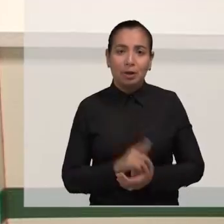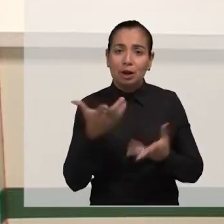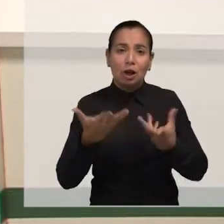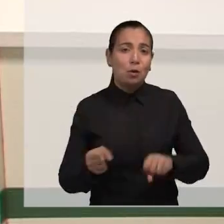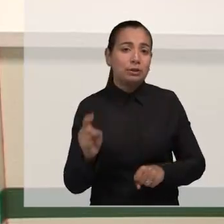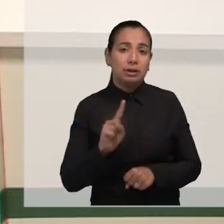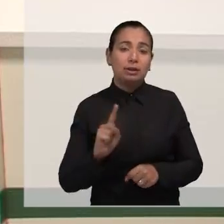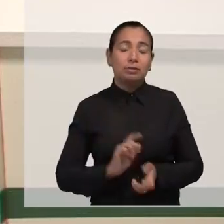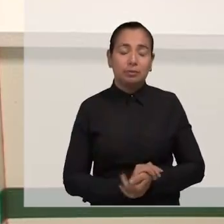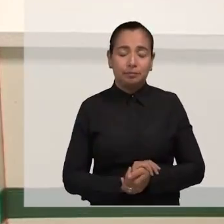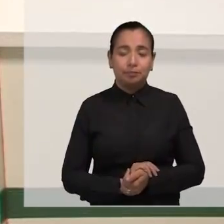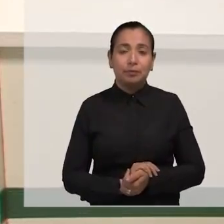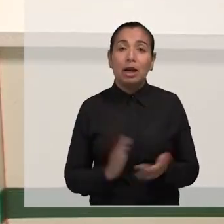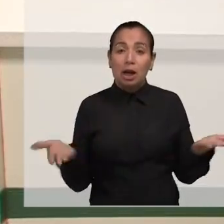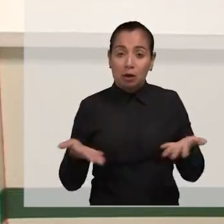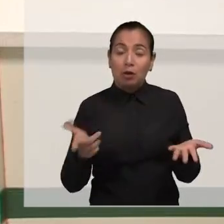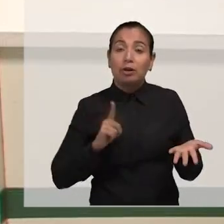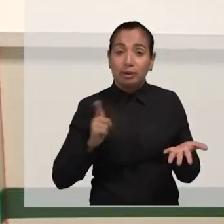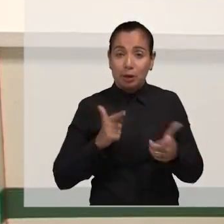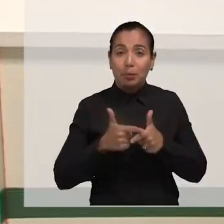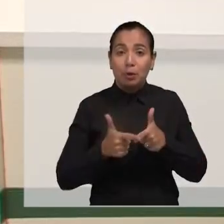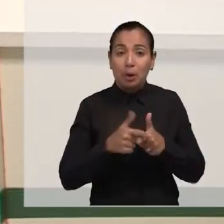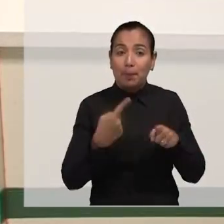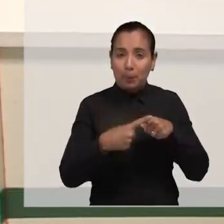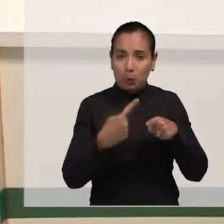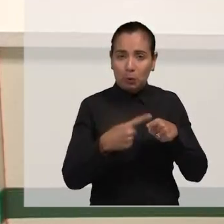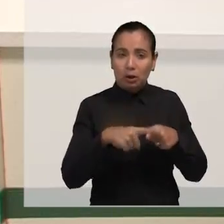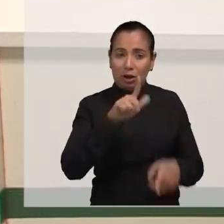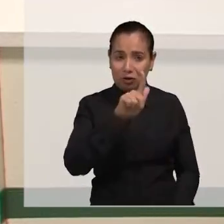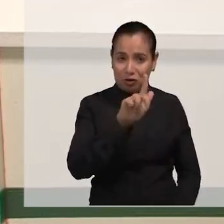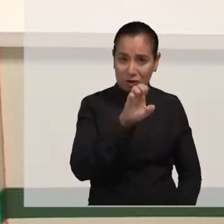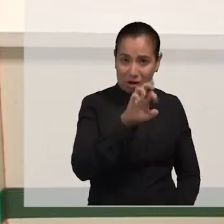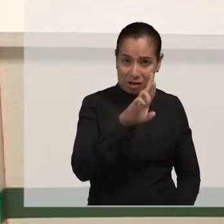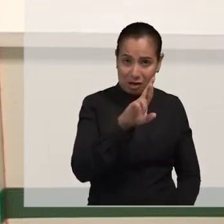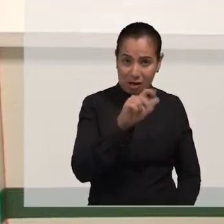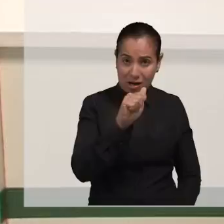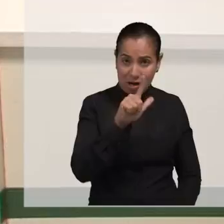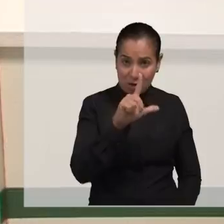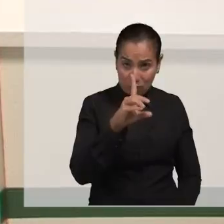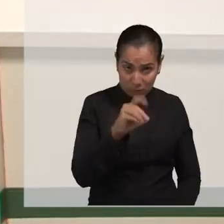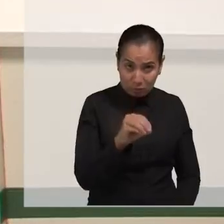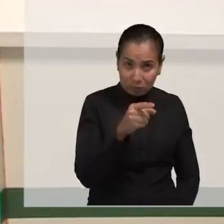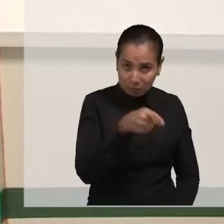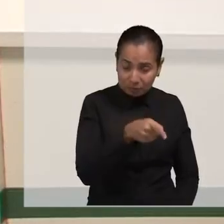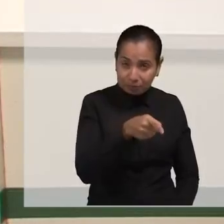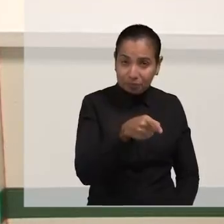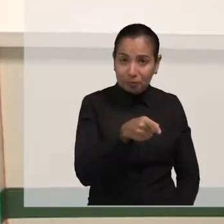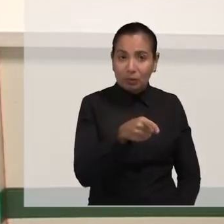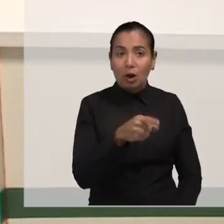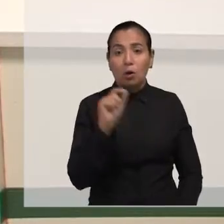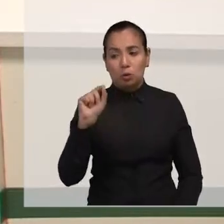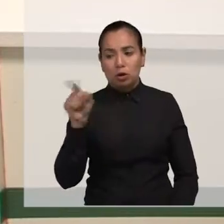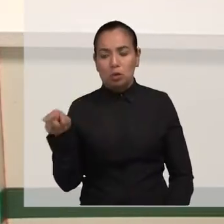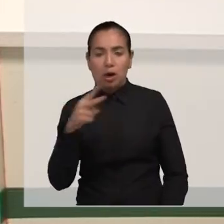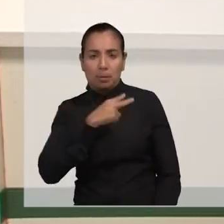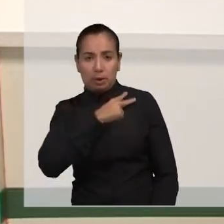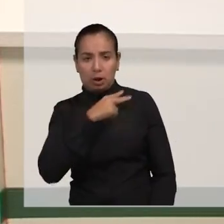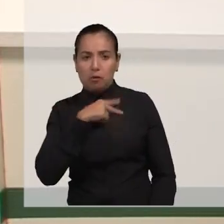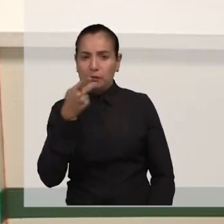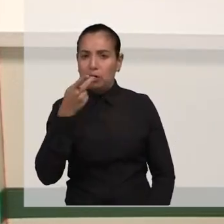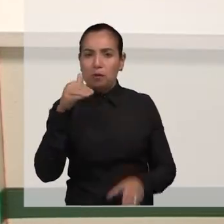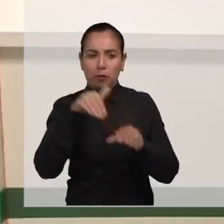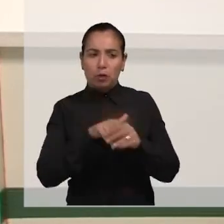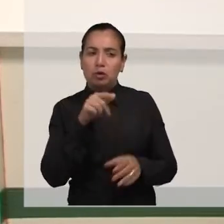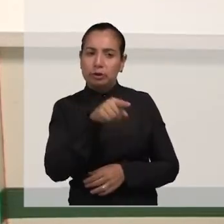né? É competitivo. Hoje ele é um candidato competitivo, competitivo, né? Que ameaça até o Bolsonaro e ninguém sabe onde é que vai estar aí. Você